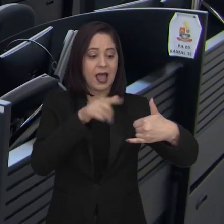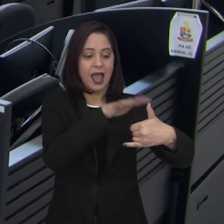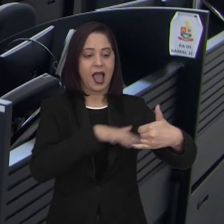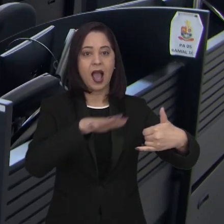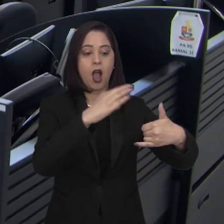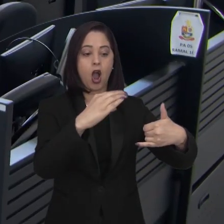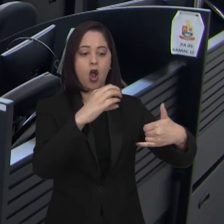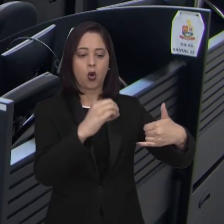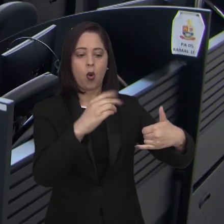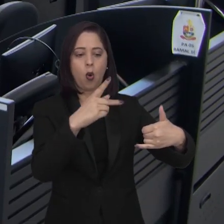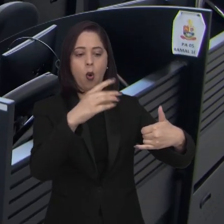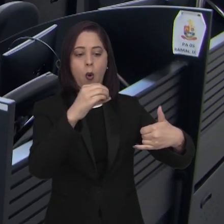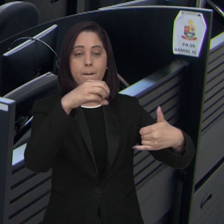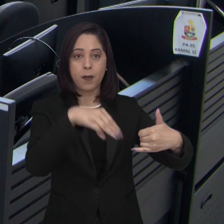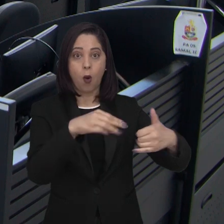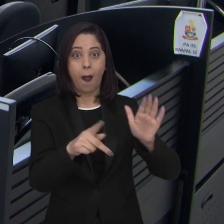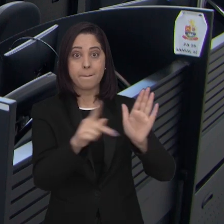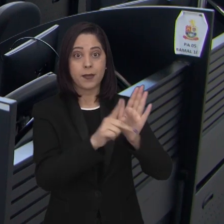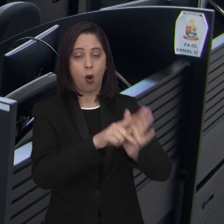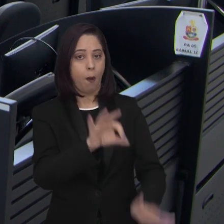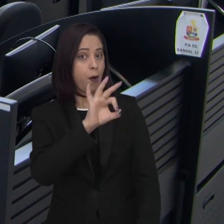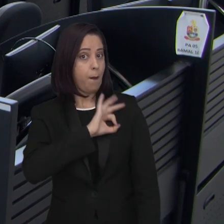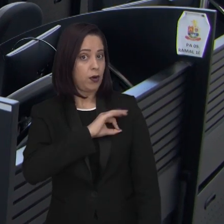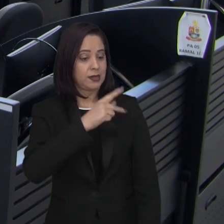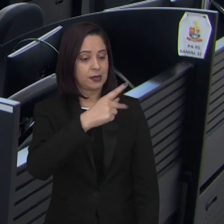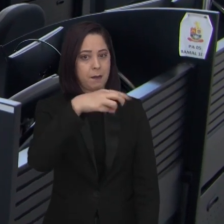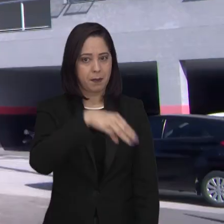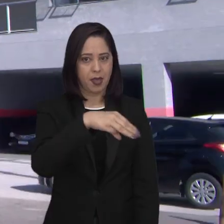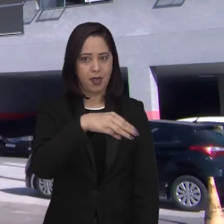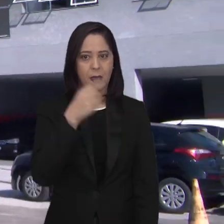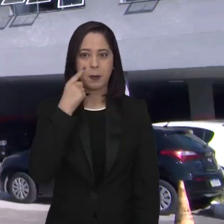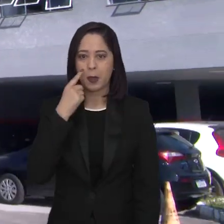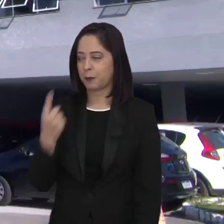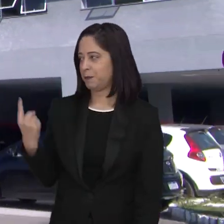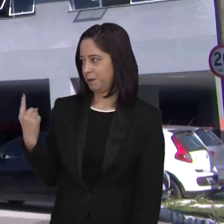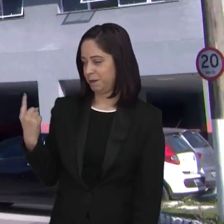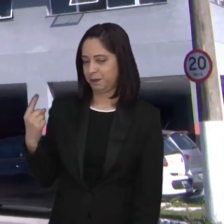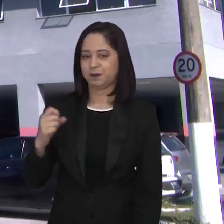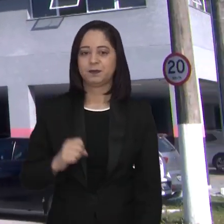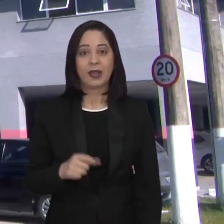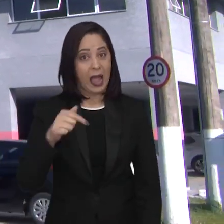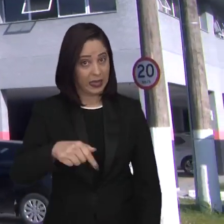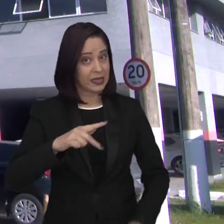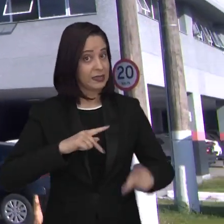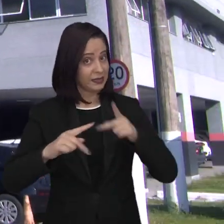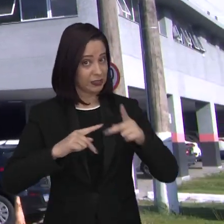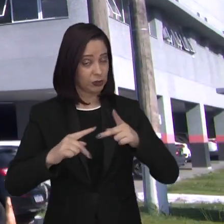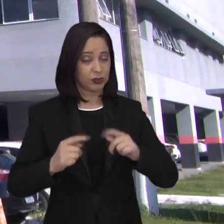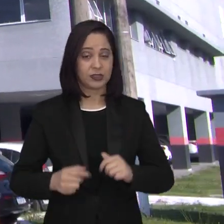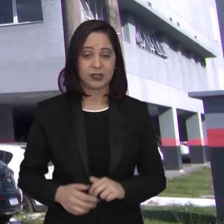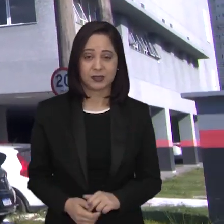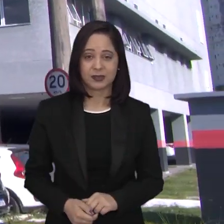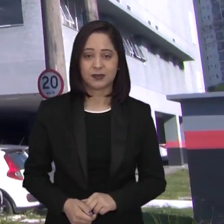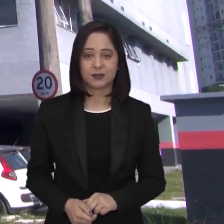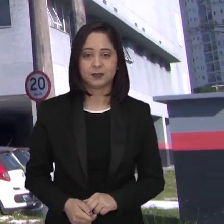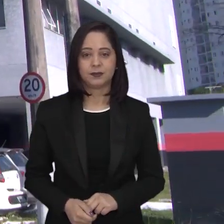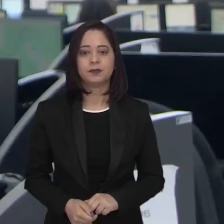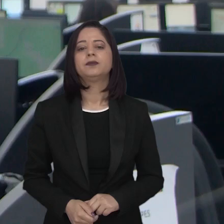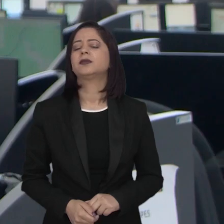Estamos falando do Copom, o Centro de Operações da Polícia Militar, que fica no Batalhão da Polícia em São José dos